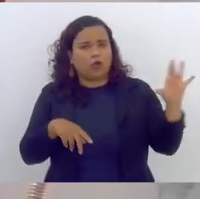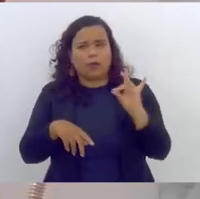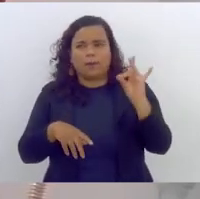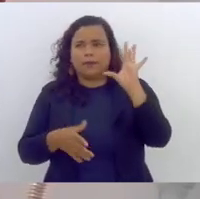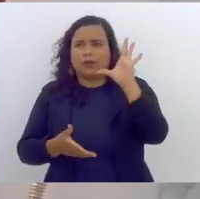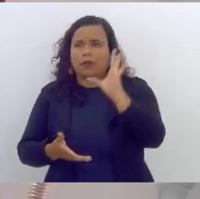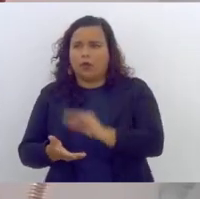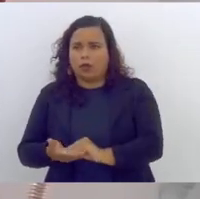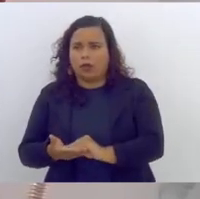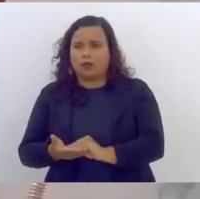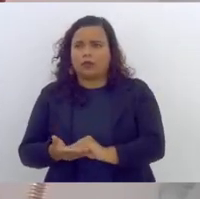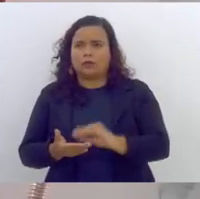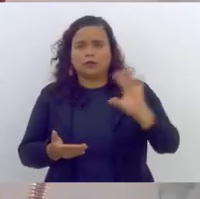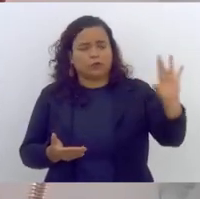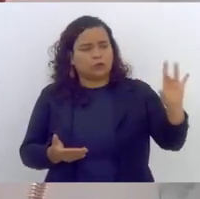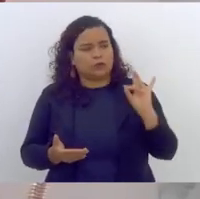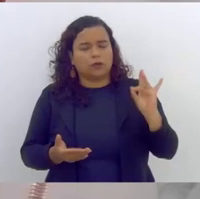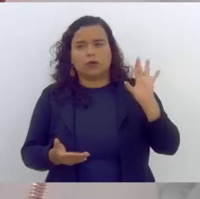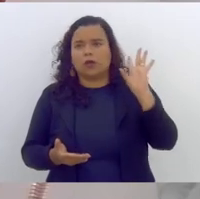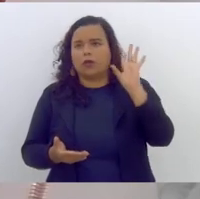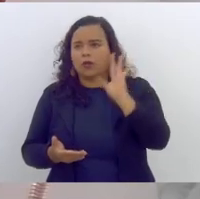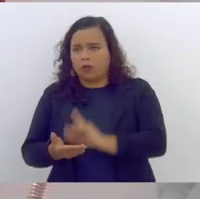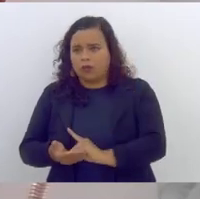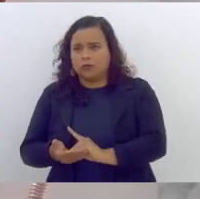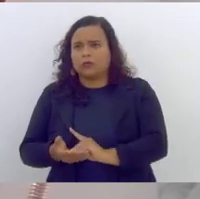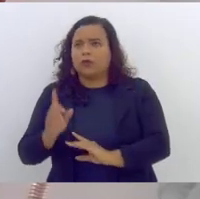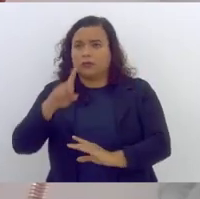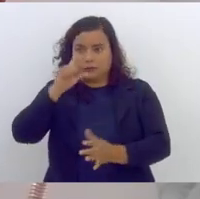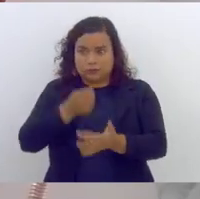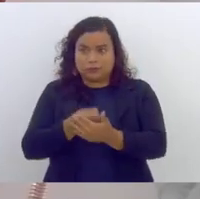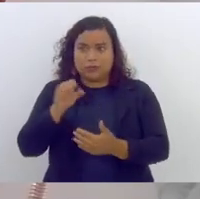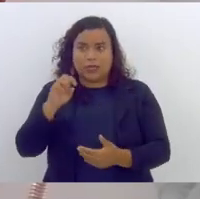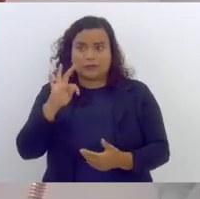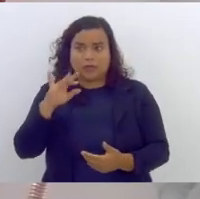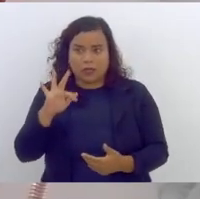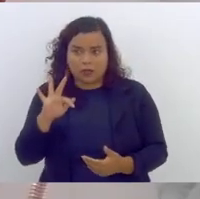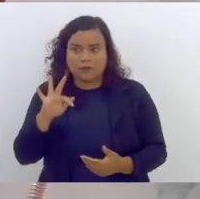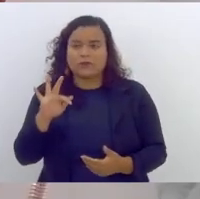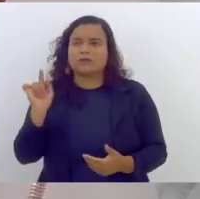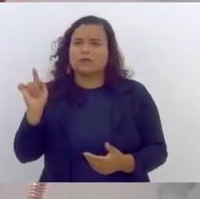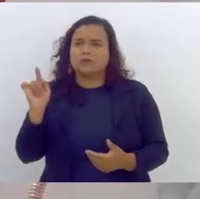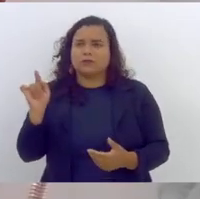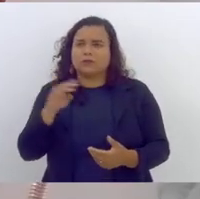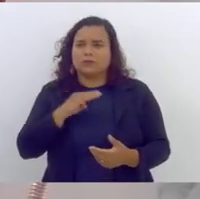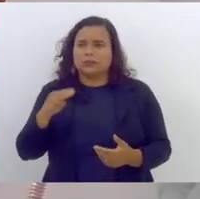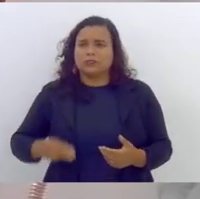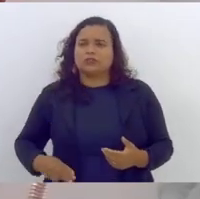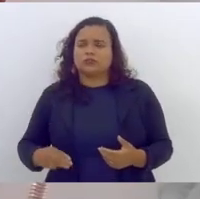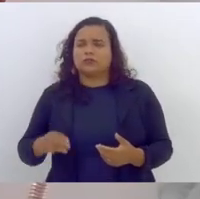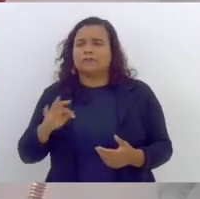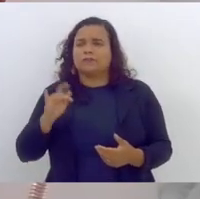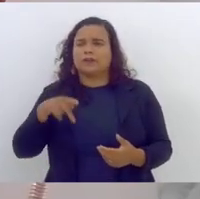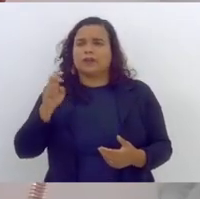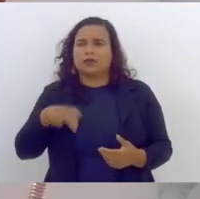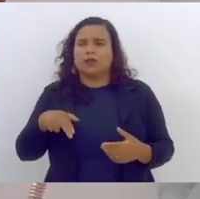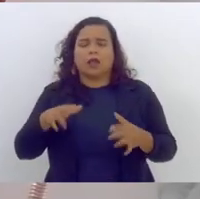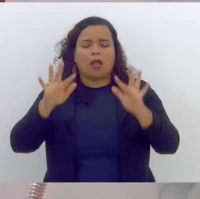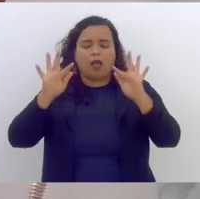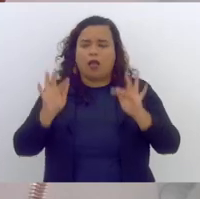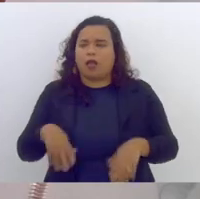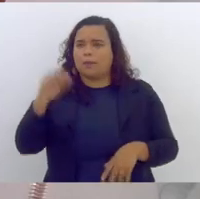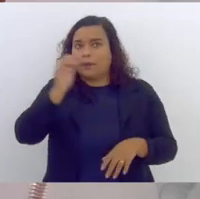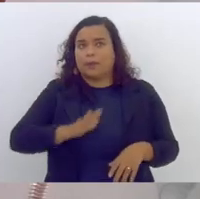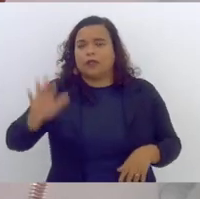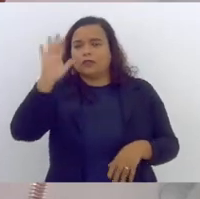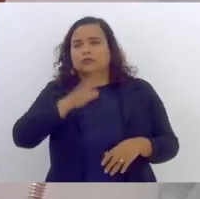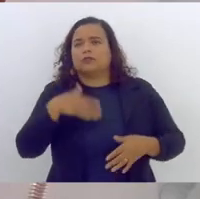e cola de uma decisão do STF do ministro fachin transitado e julgado que acaba no Brasil inteiro com a cláusula de barreira o que a gente